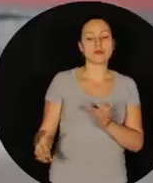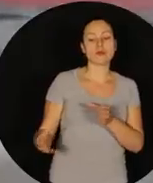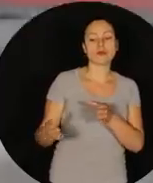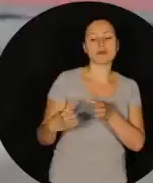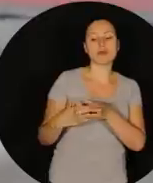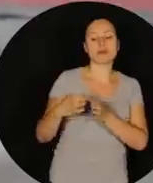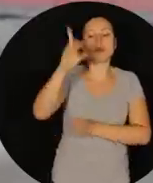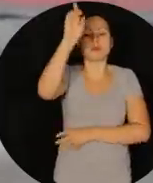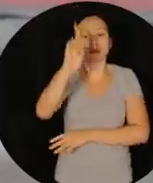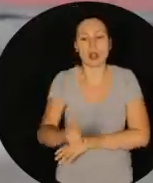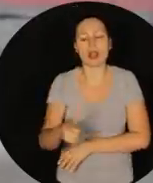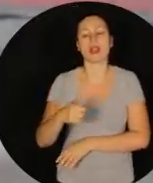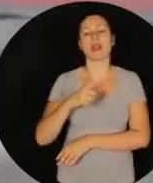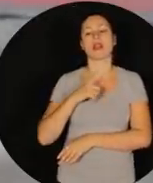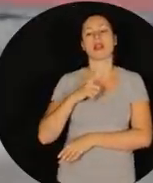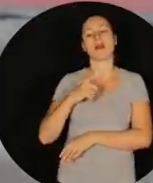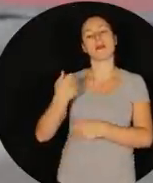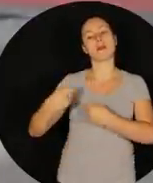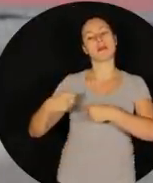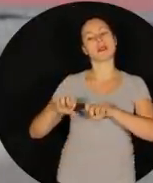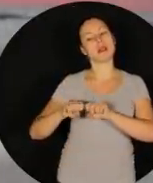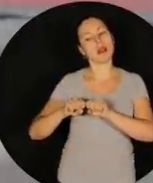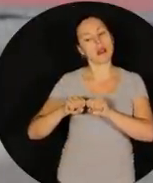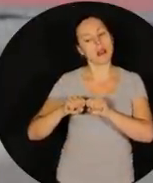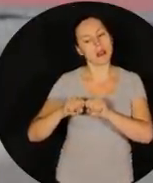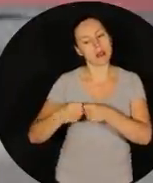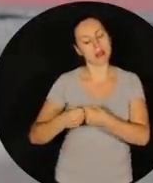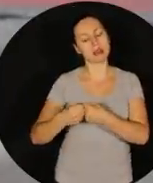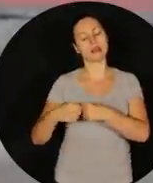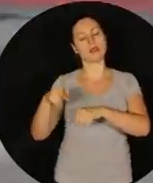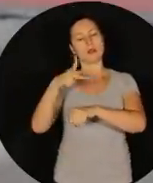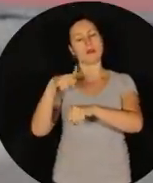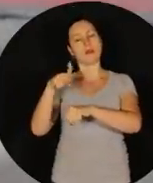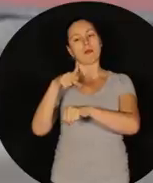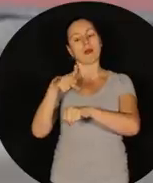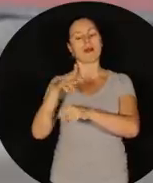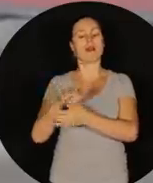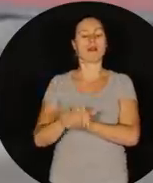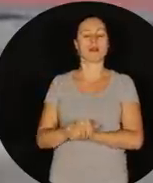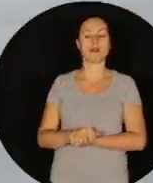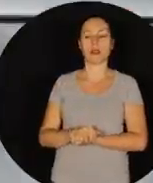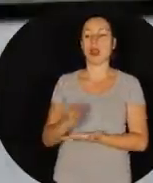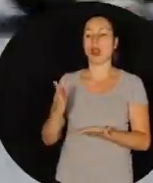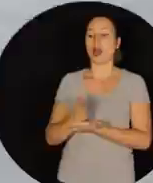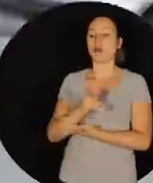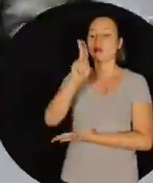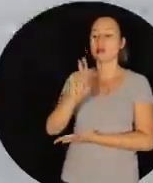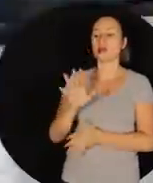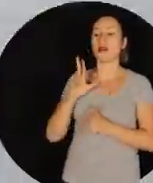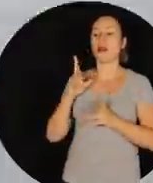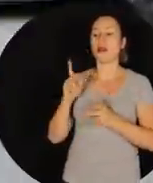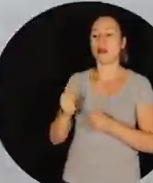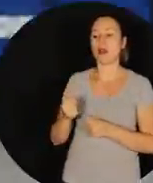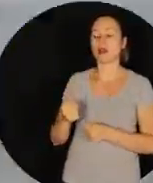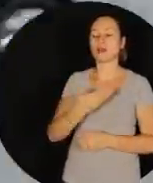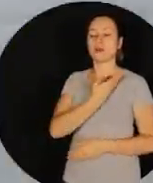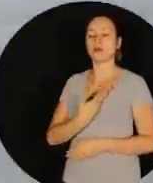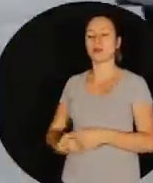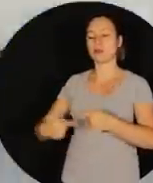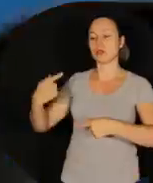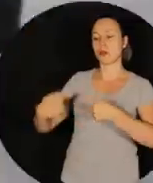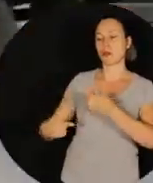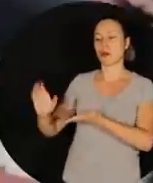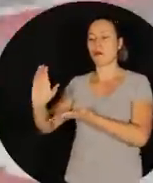de um conjunto de direitos que devem ser garantidos pelo Estado brasileiro. Algumas pessoas acham que programas e